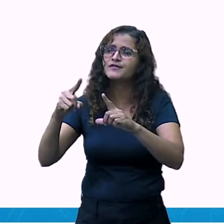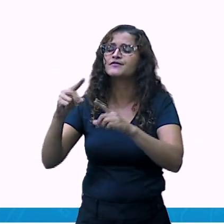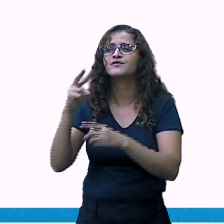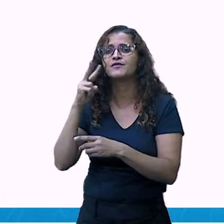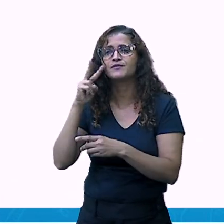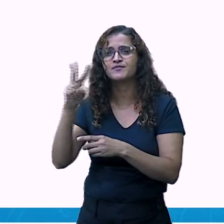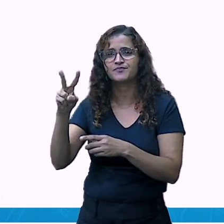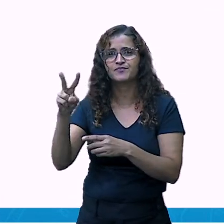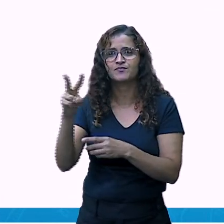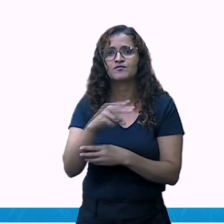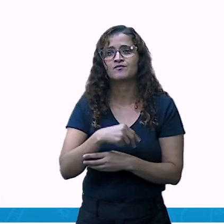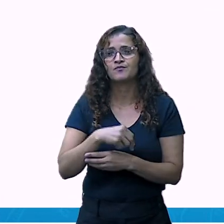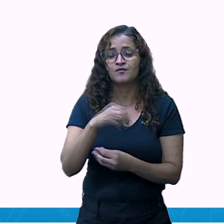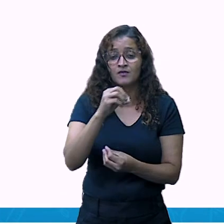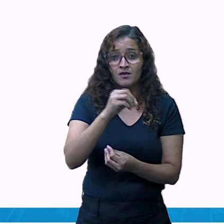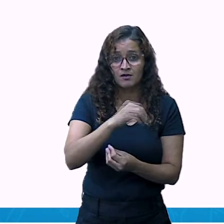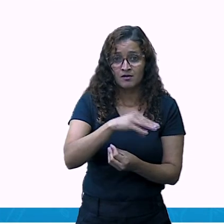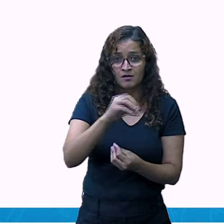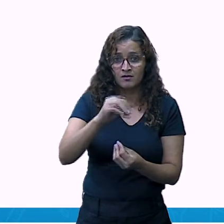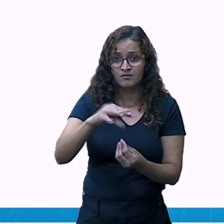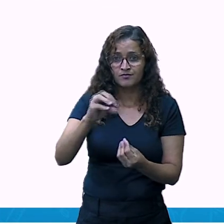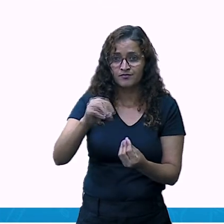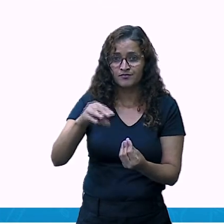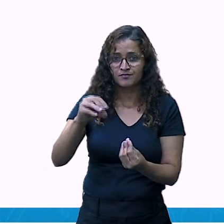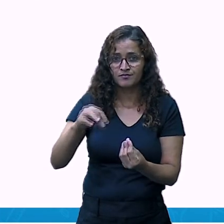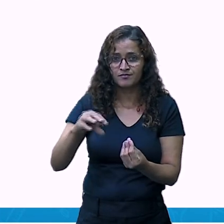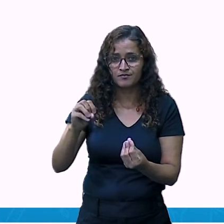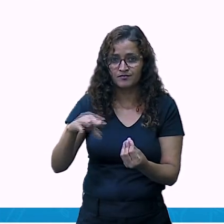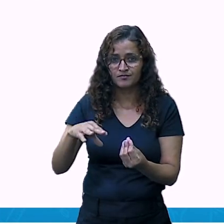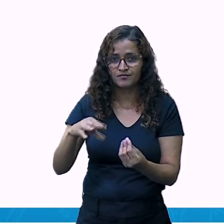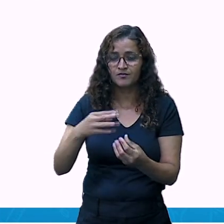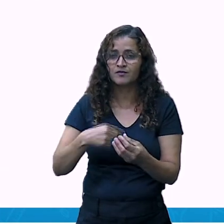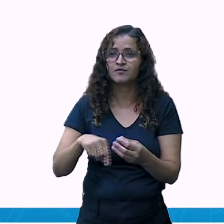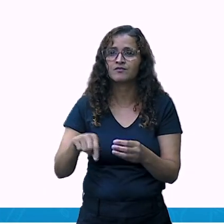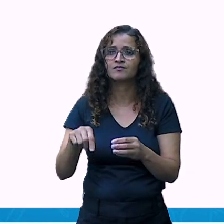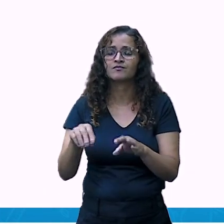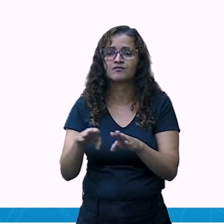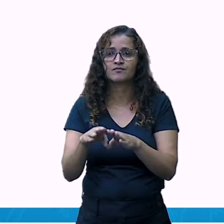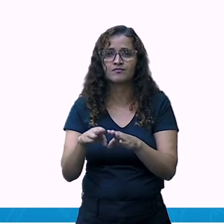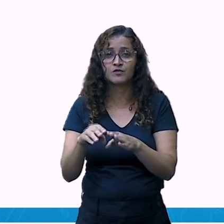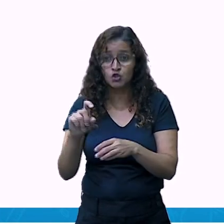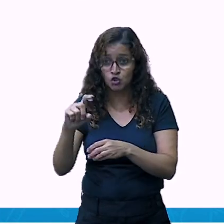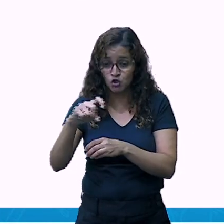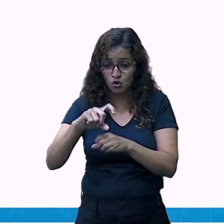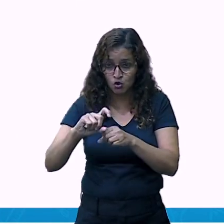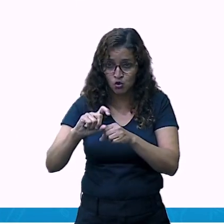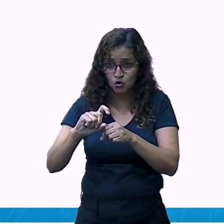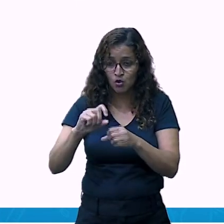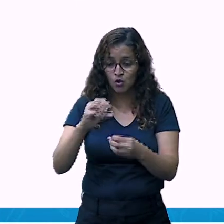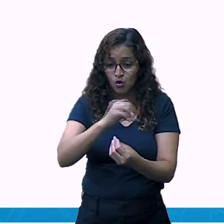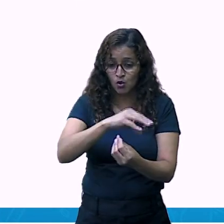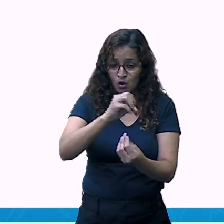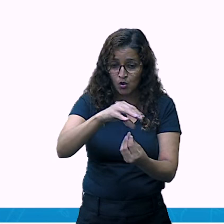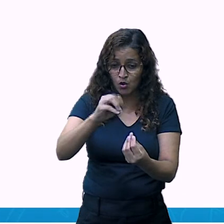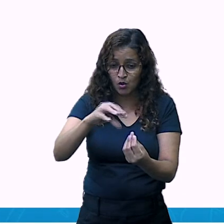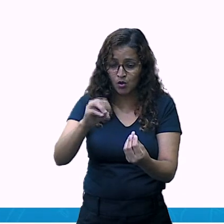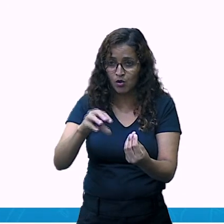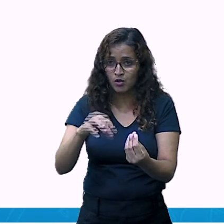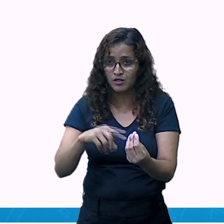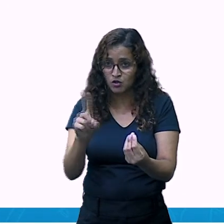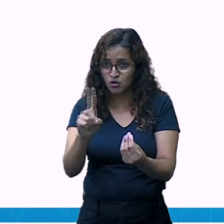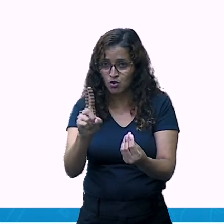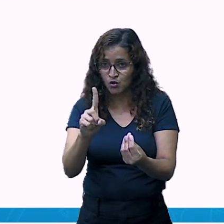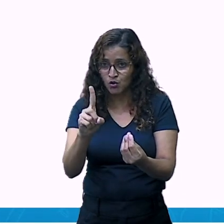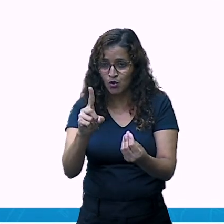as bactérias são usadas na produção de medicamentos? Falso. Os fungos são usados também